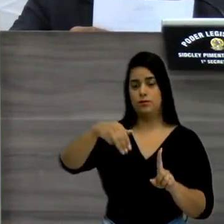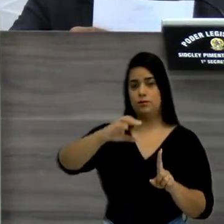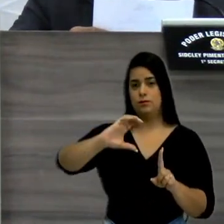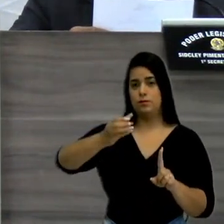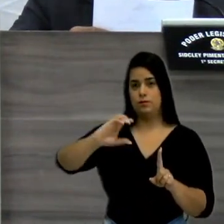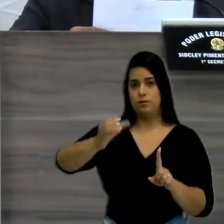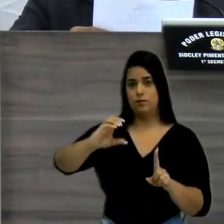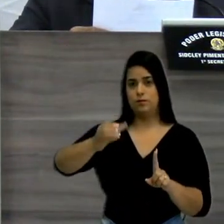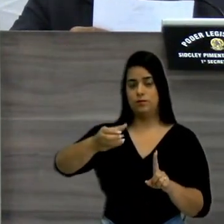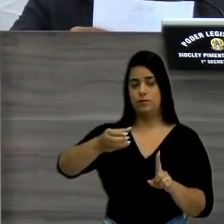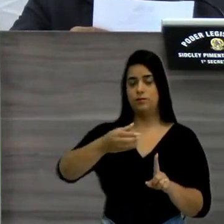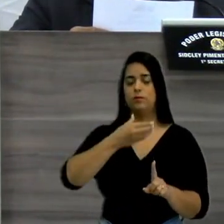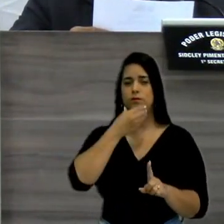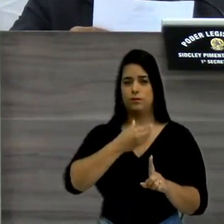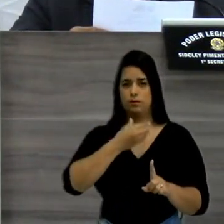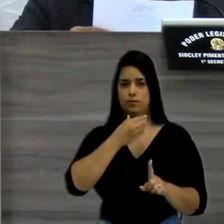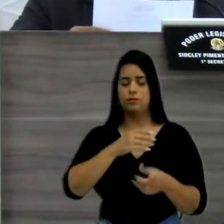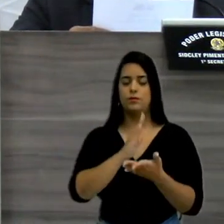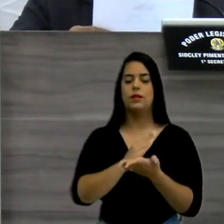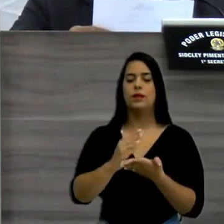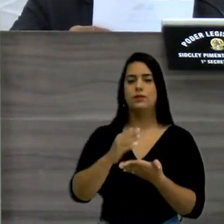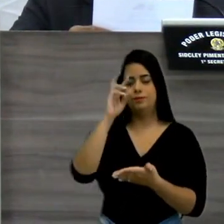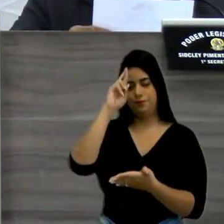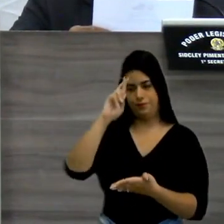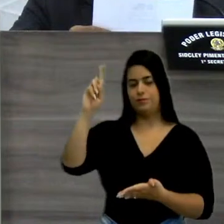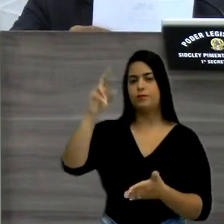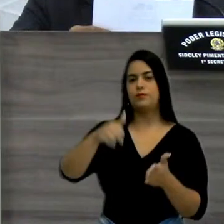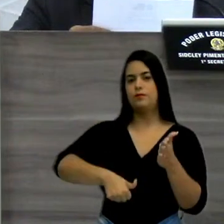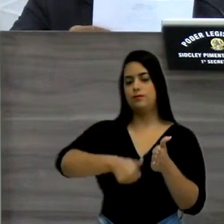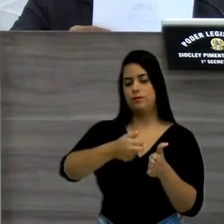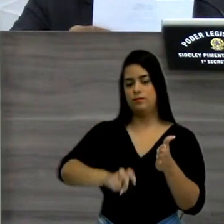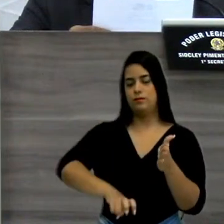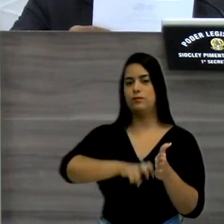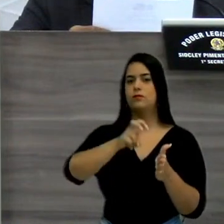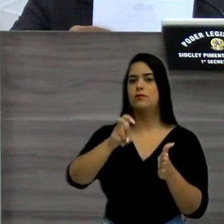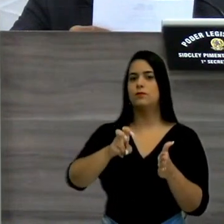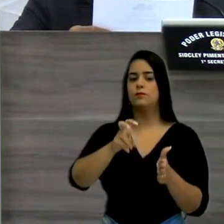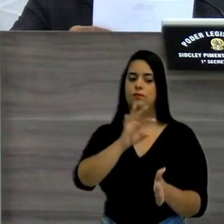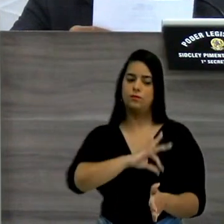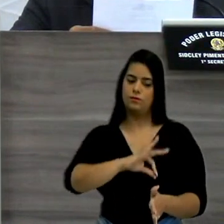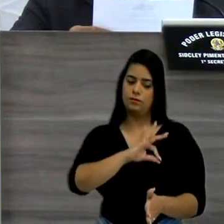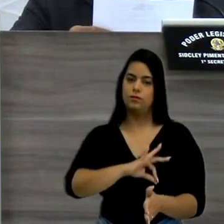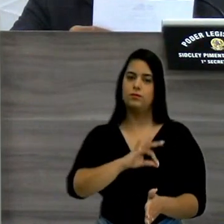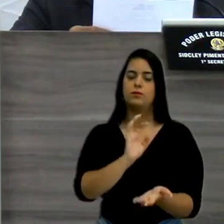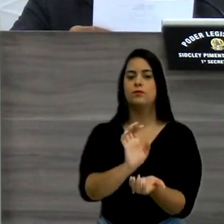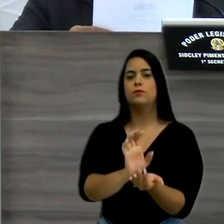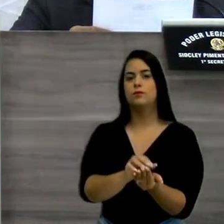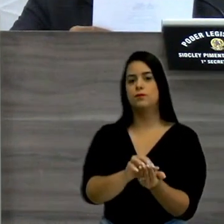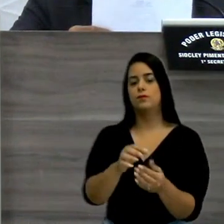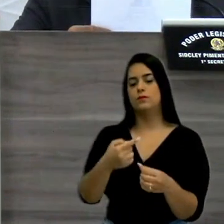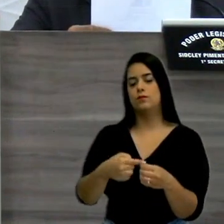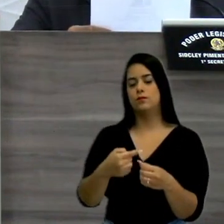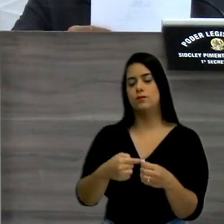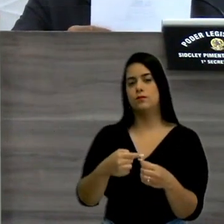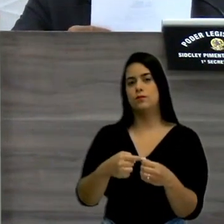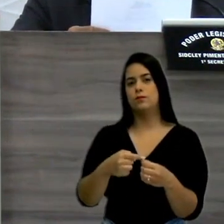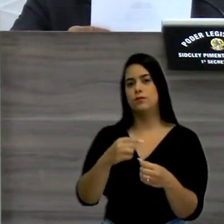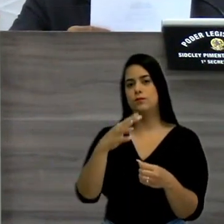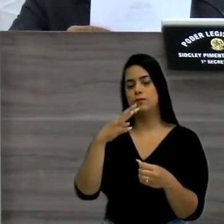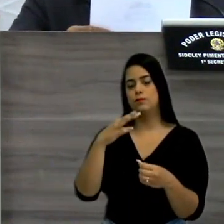este oficial assumiu o comando do 15º Batalhão da Polícia Militar de Pernambuco, sediado no município de São Bento de Belo Jardim,